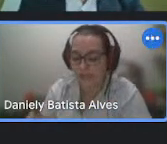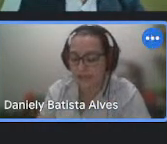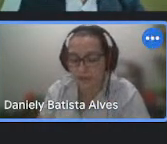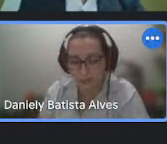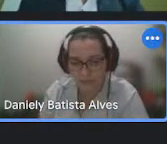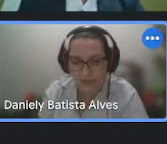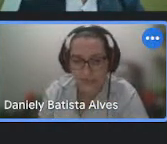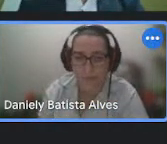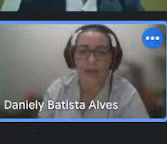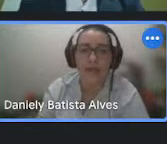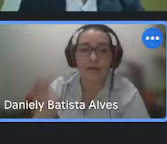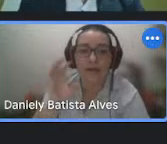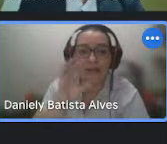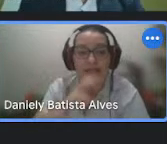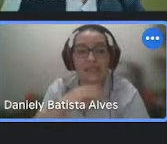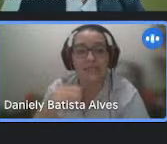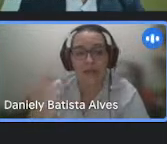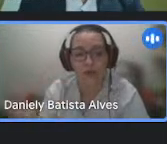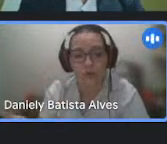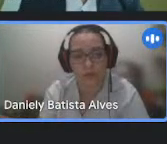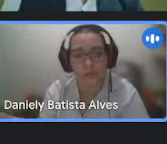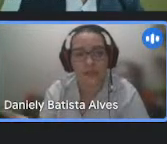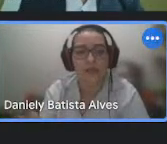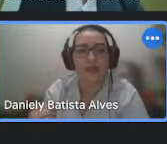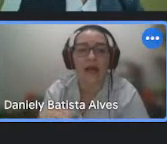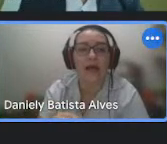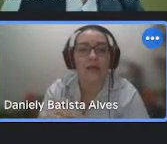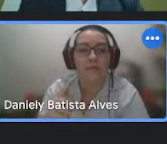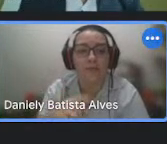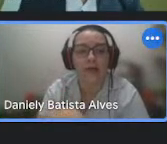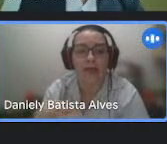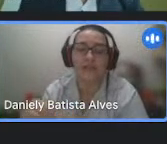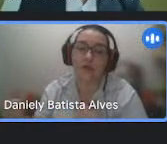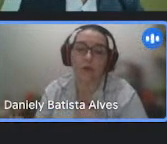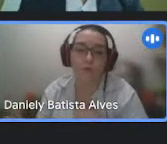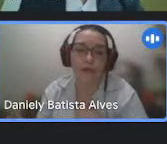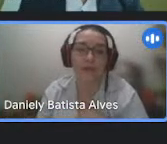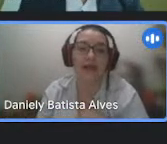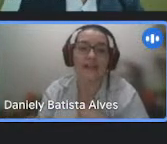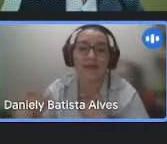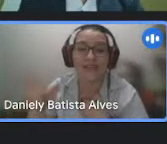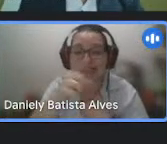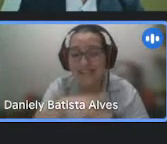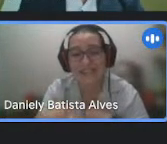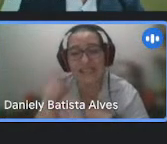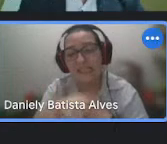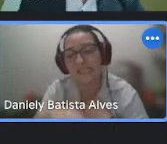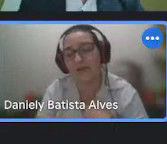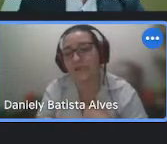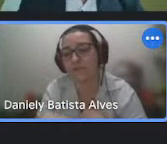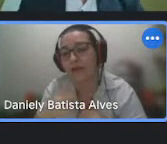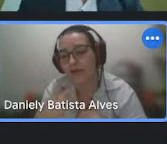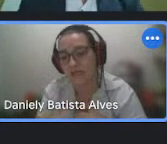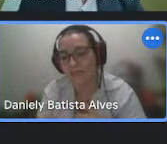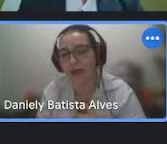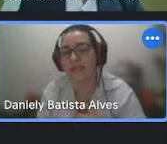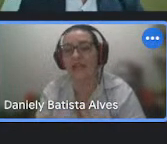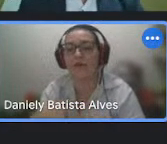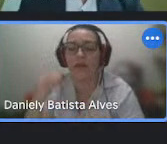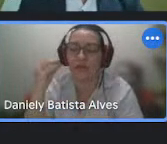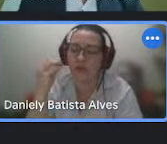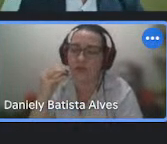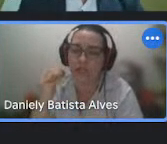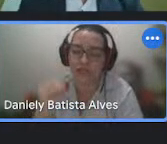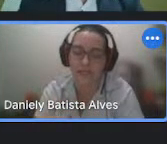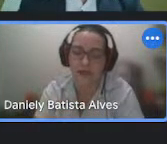dessa tramitação. Então, existem outras, tá? Que são complementares, mas essas aqui são as principais, que é